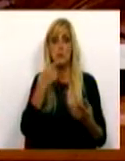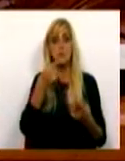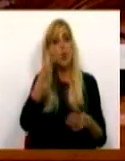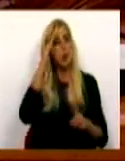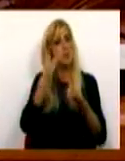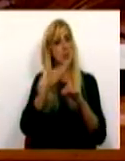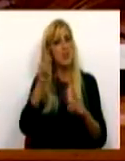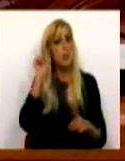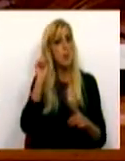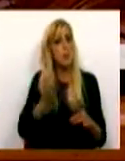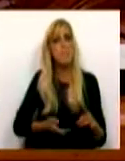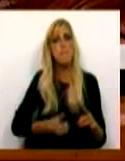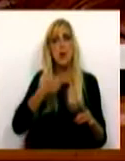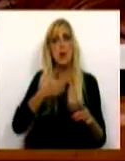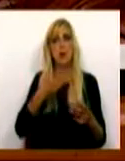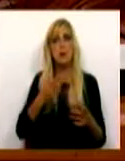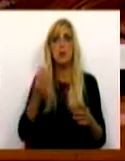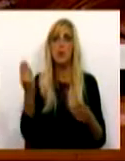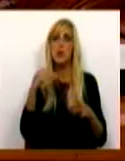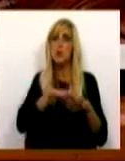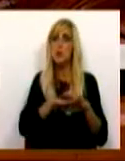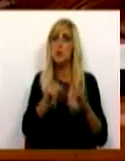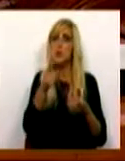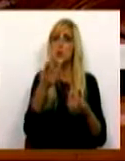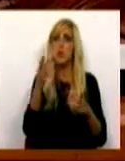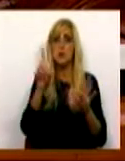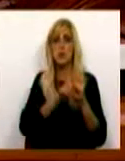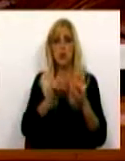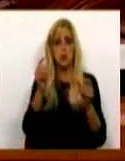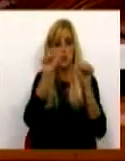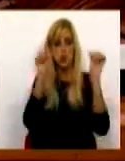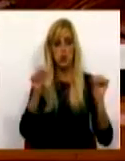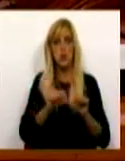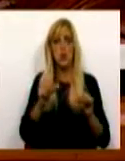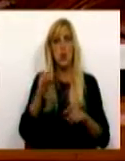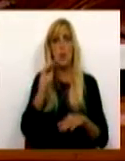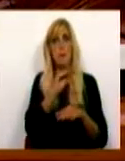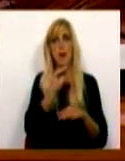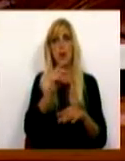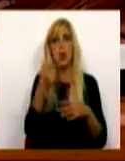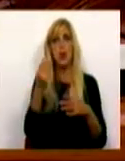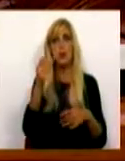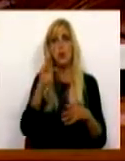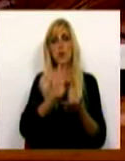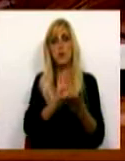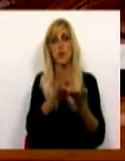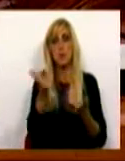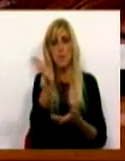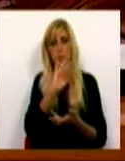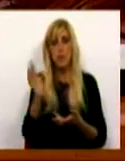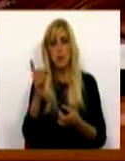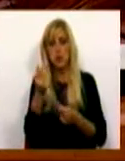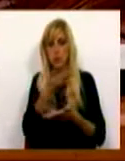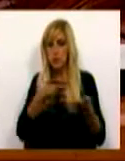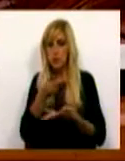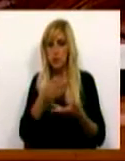nucleares introduzir legislação de proteção de clientes e trabalhadores do sistema bancário e financeiro, em particular face a práticas comerciais